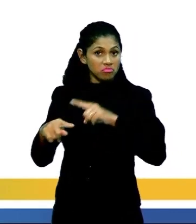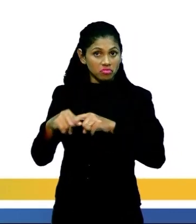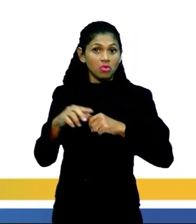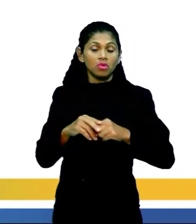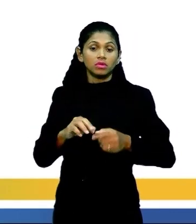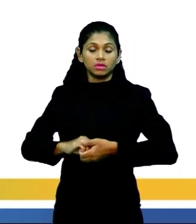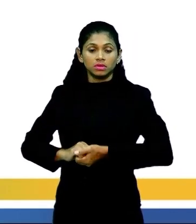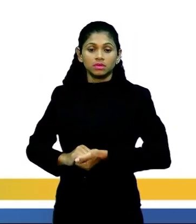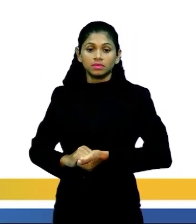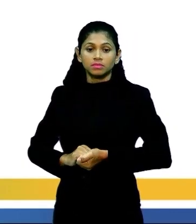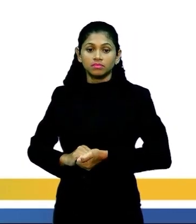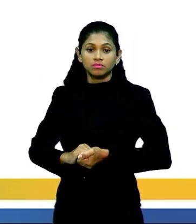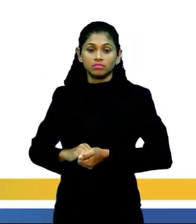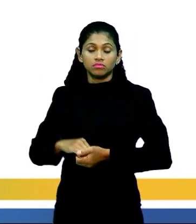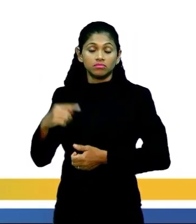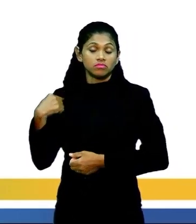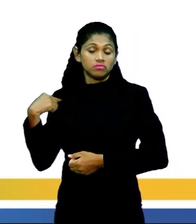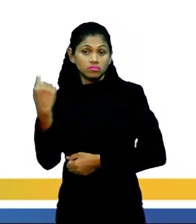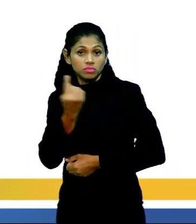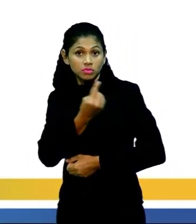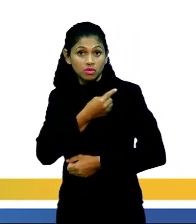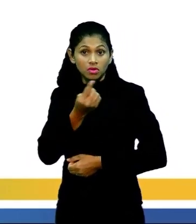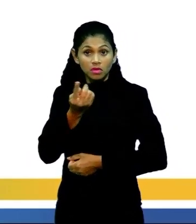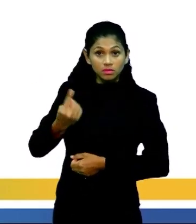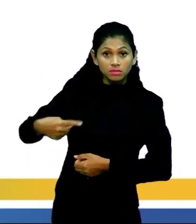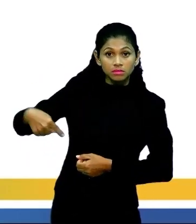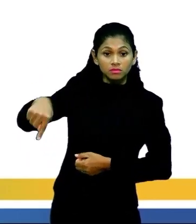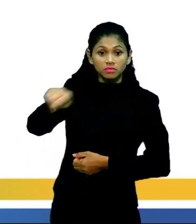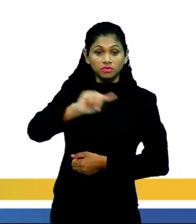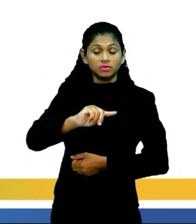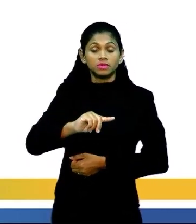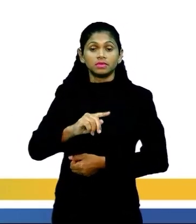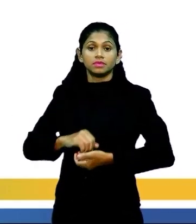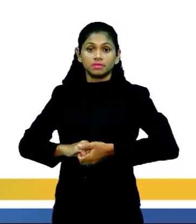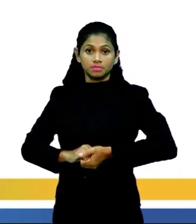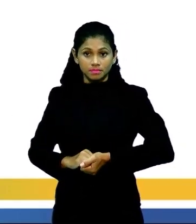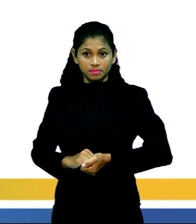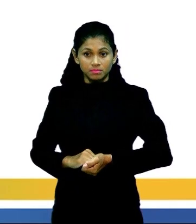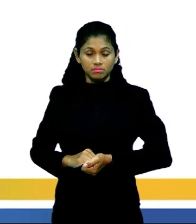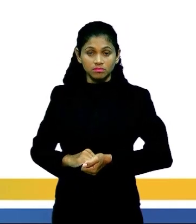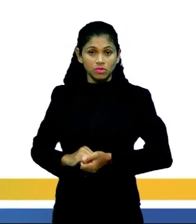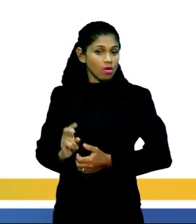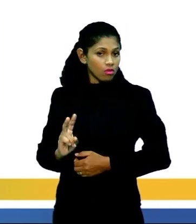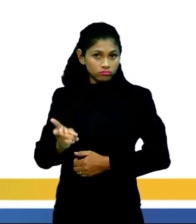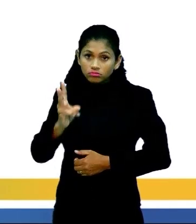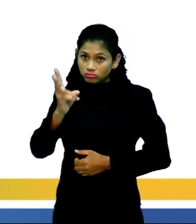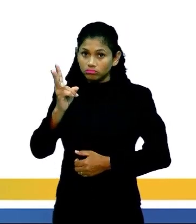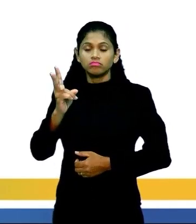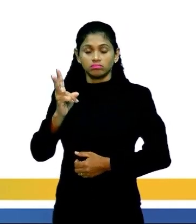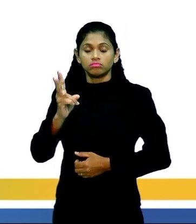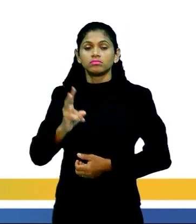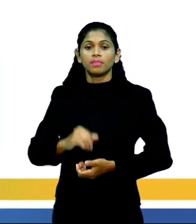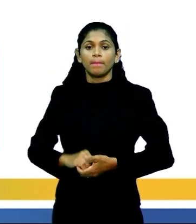também. Nós, vocês e eles, we, you e they, ok?